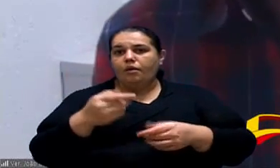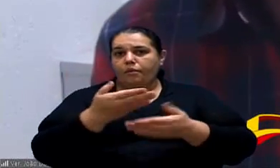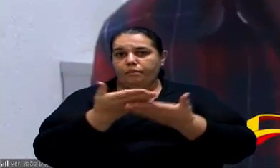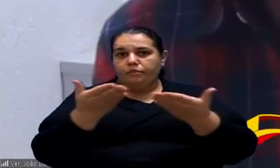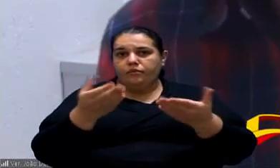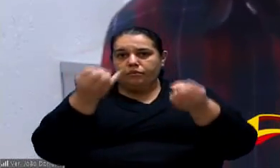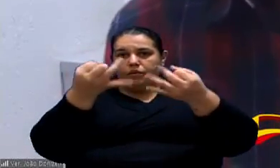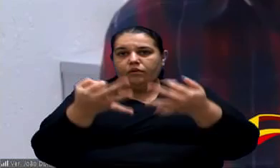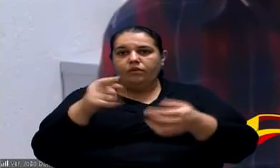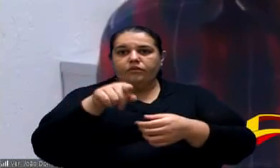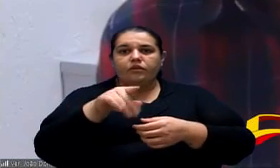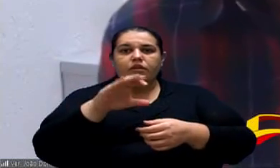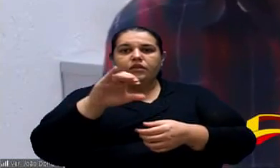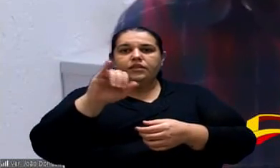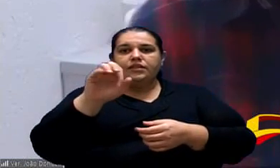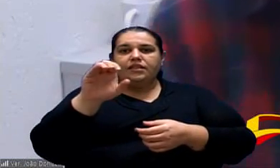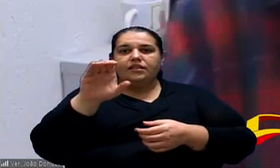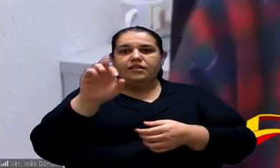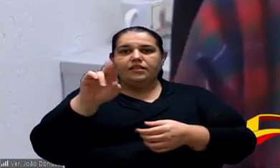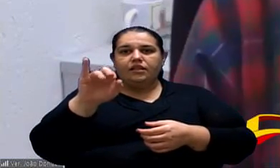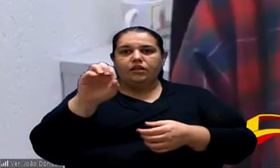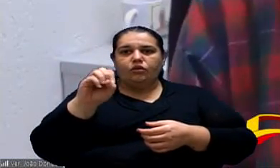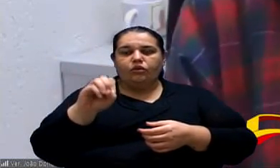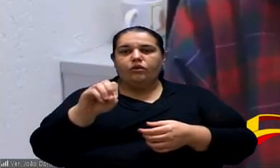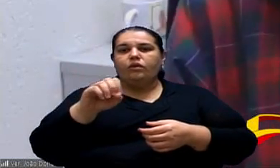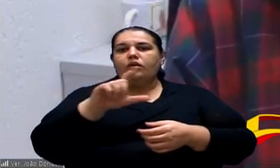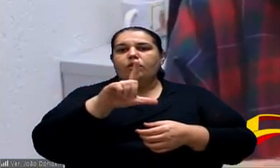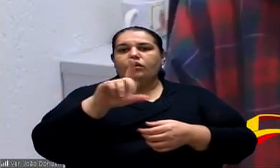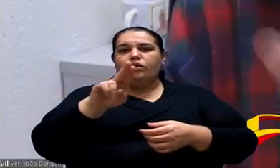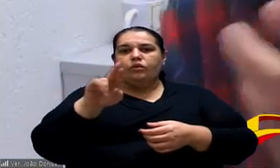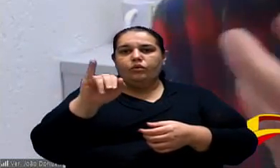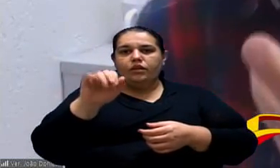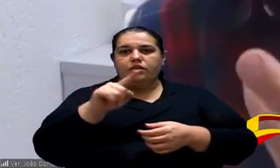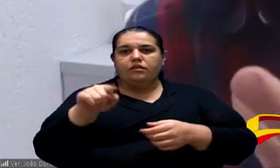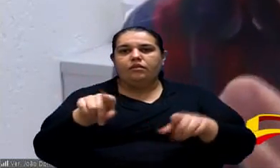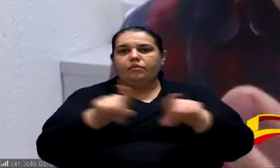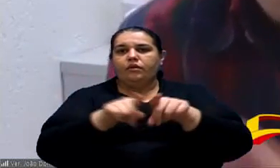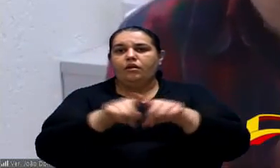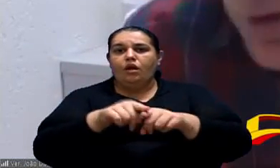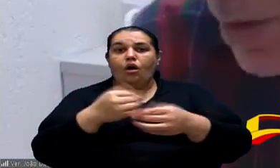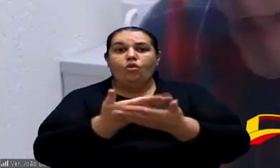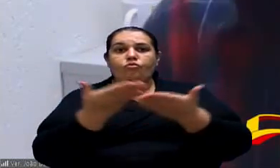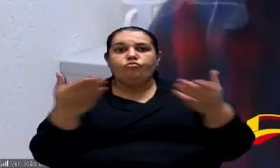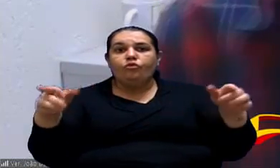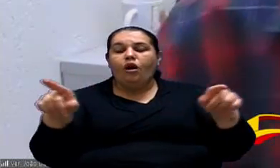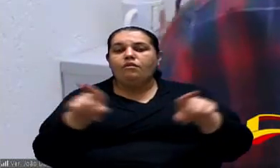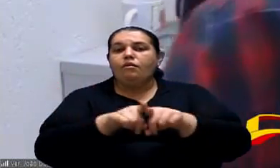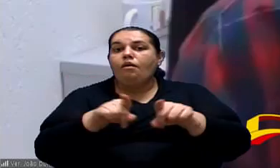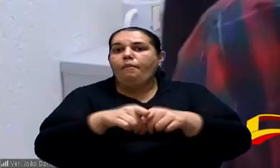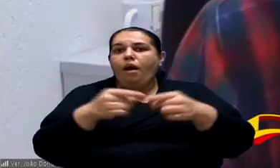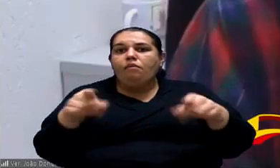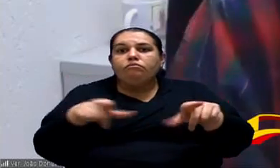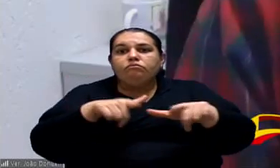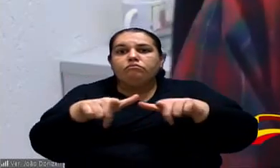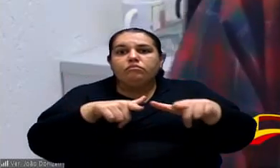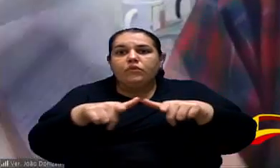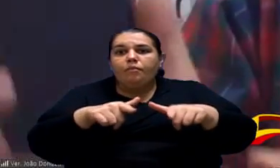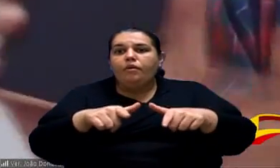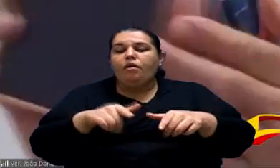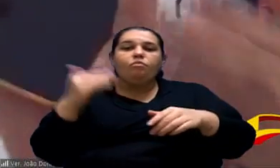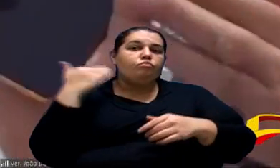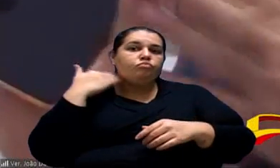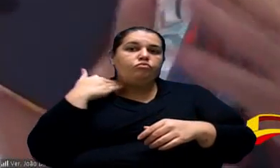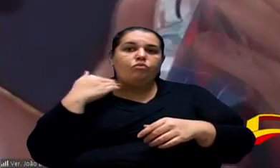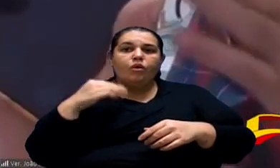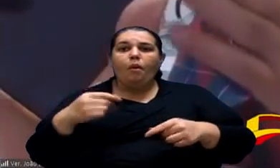o pastor Luiz Santos, que, por sinal, fez uma observação muito importante. Nós trabalhamos para os bancos à medida que nós usamos